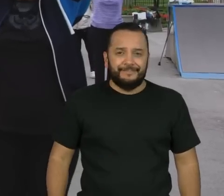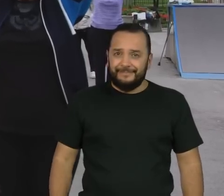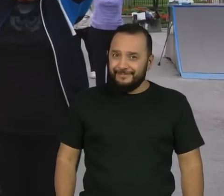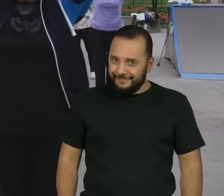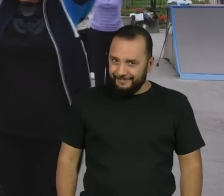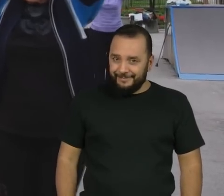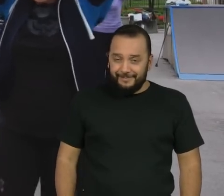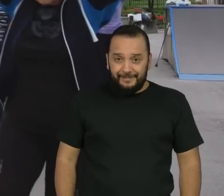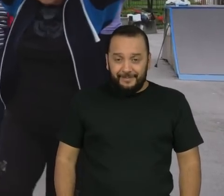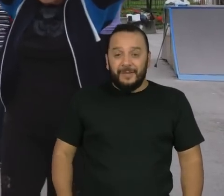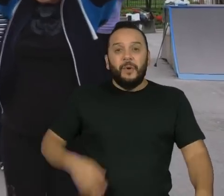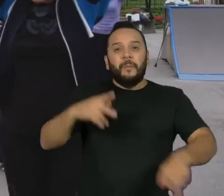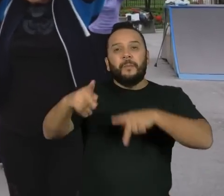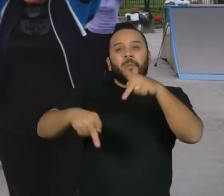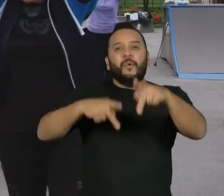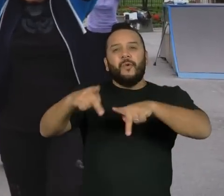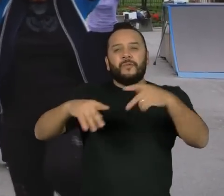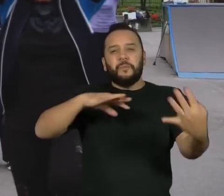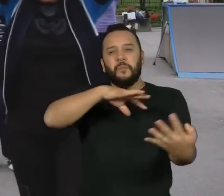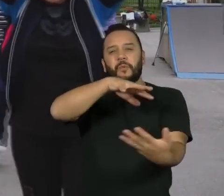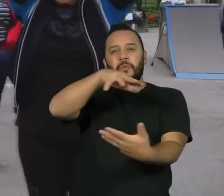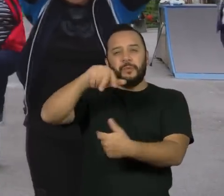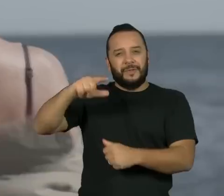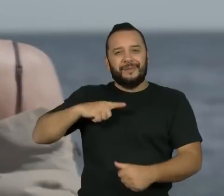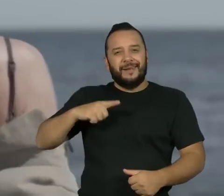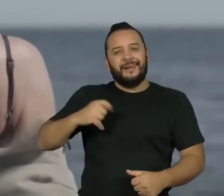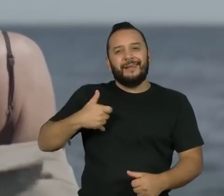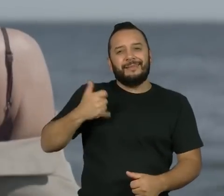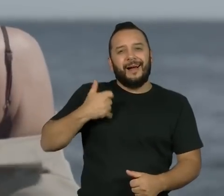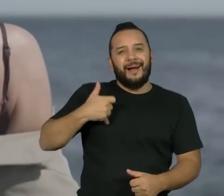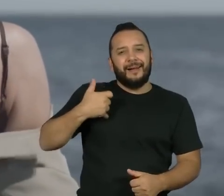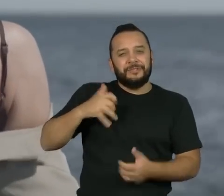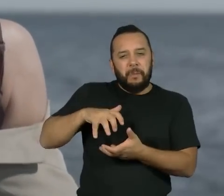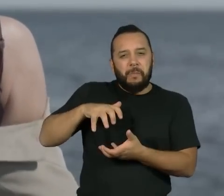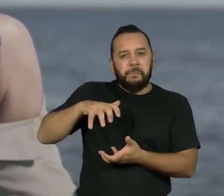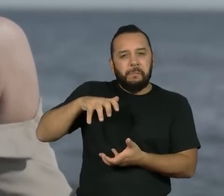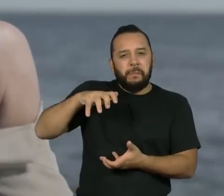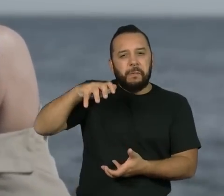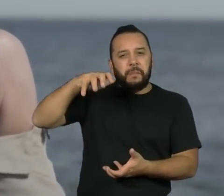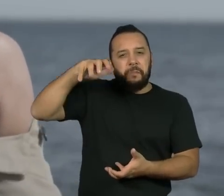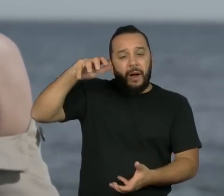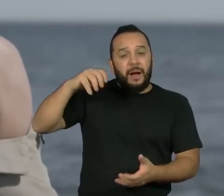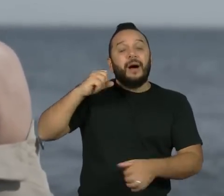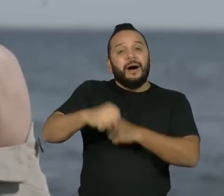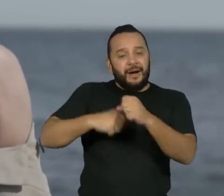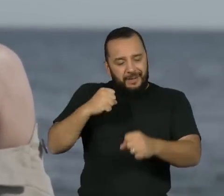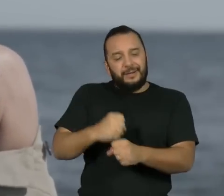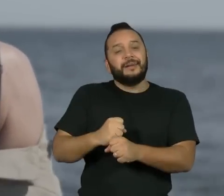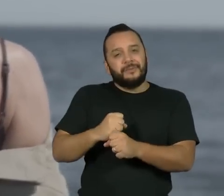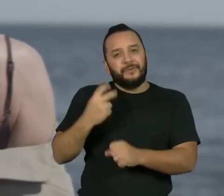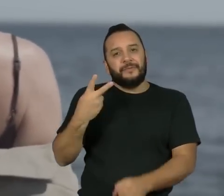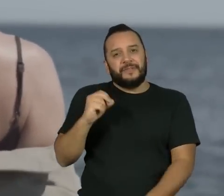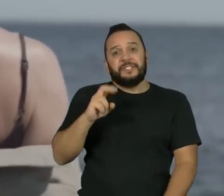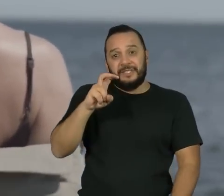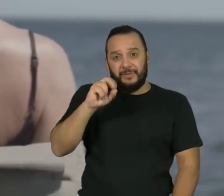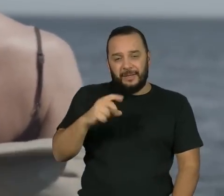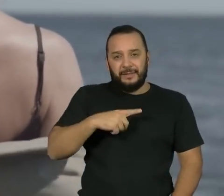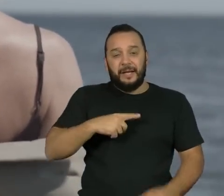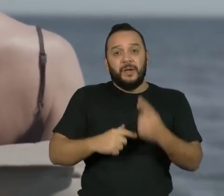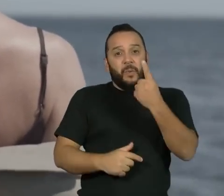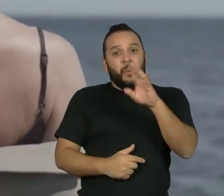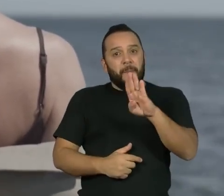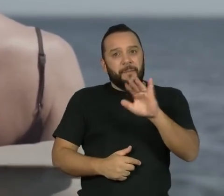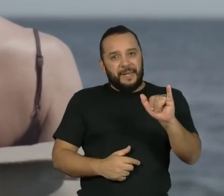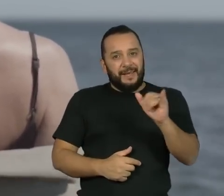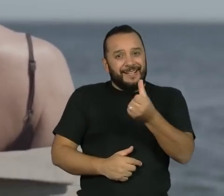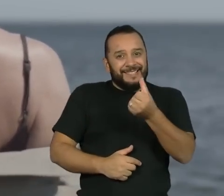A população mundial está envelhecendo. Em 2050, teremos 1 bilhão e 600 milhões de